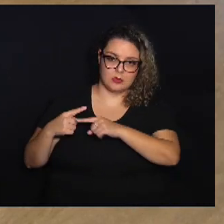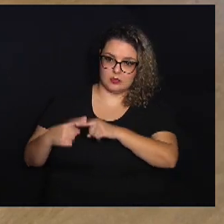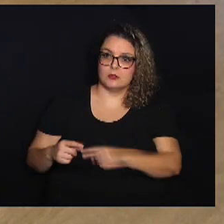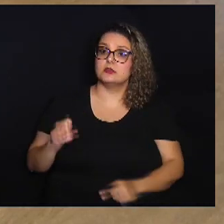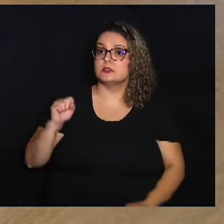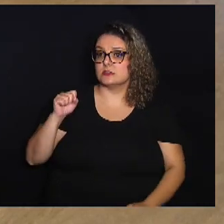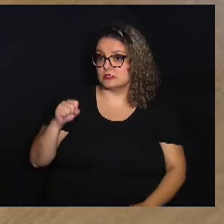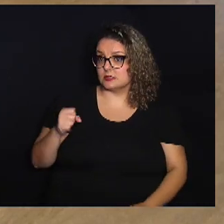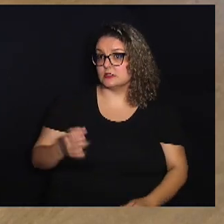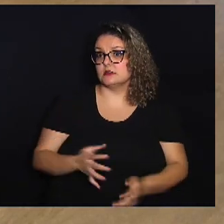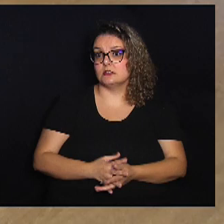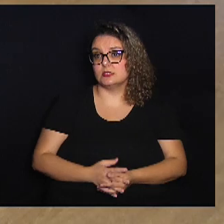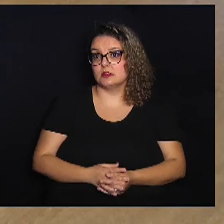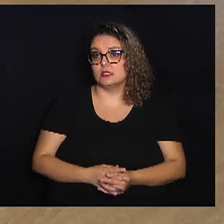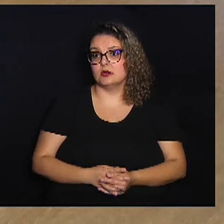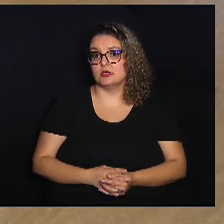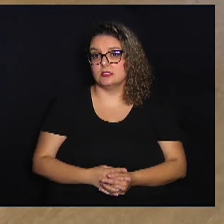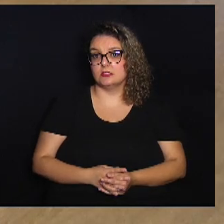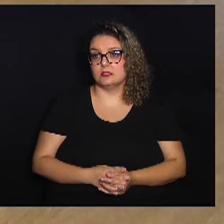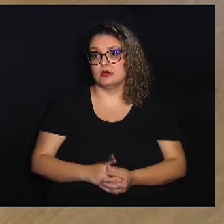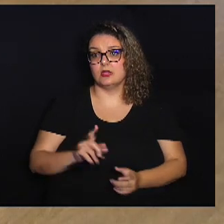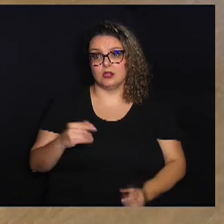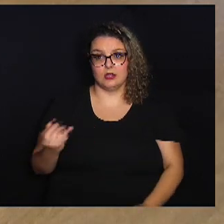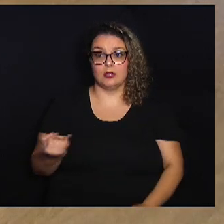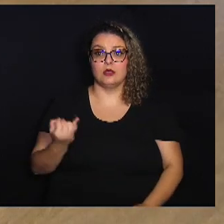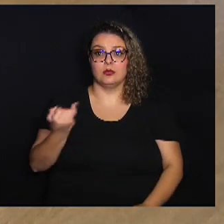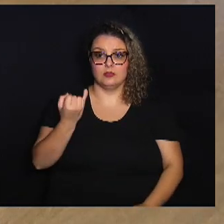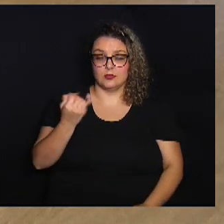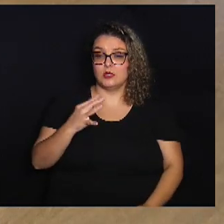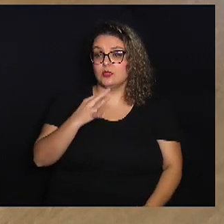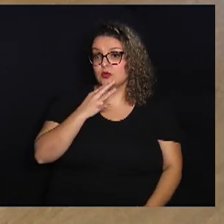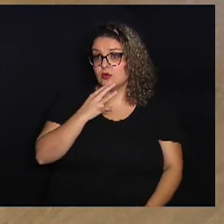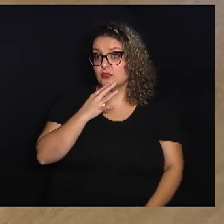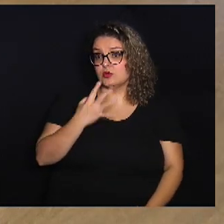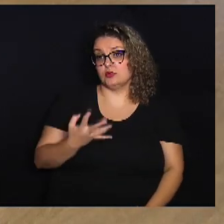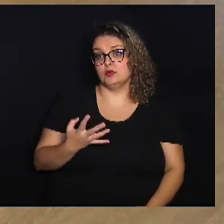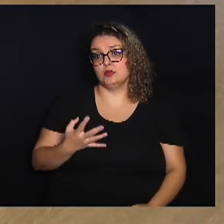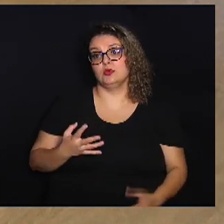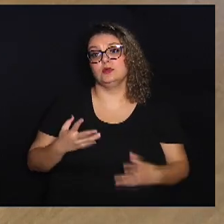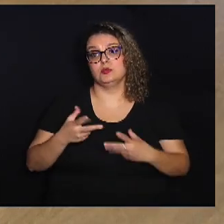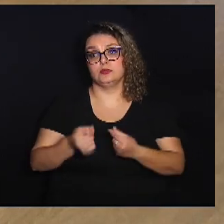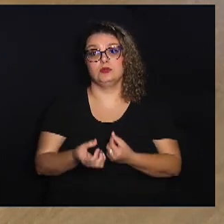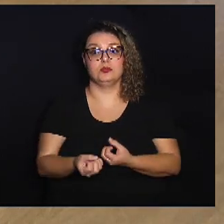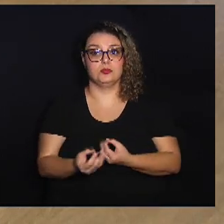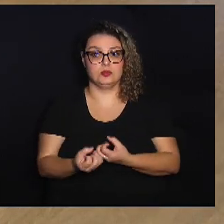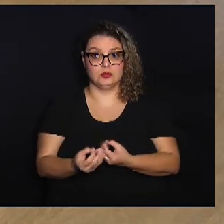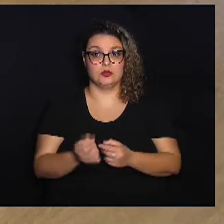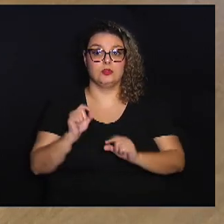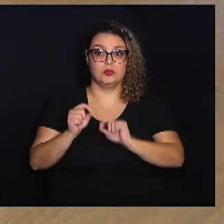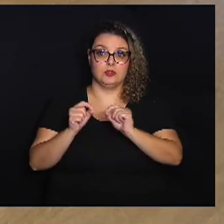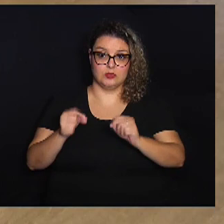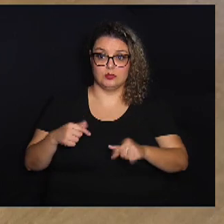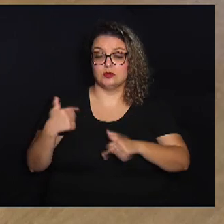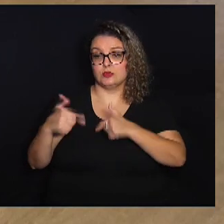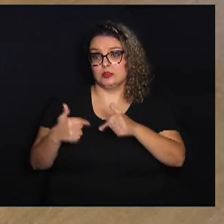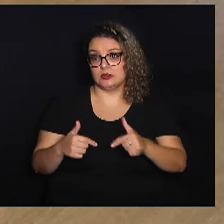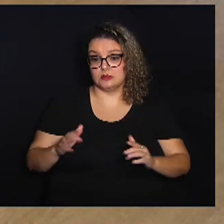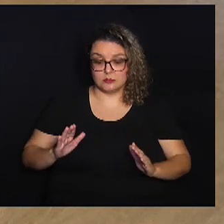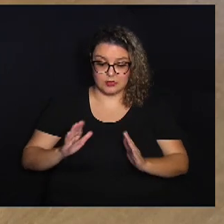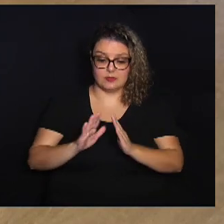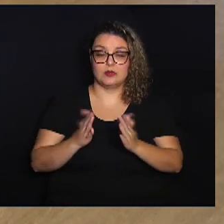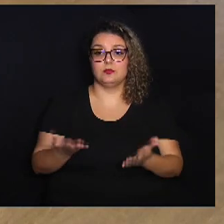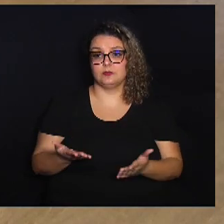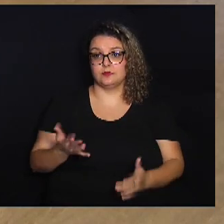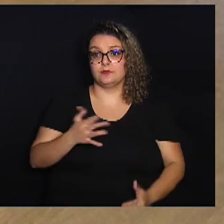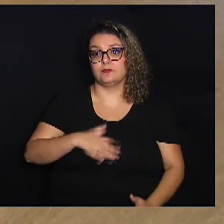Uhum. Não, é importantíssimo a gente conhecer todos os dados do que a gente está trabalhando. Então, o